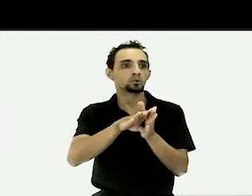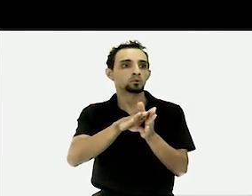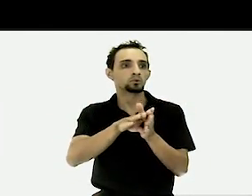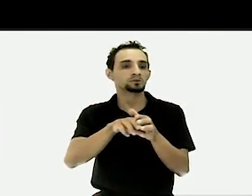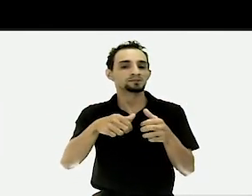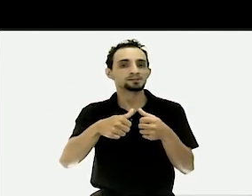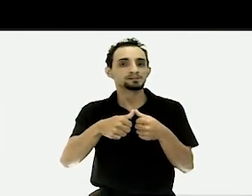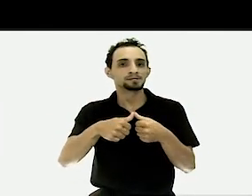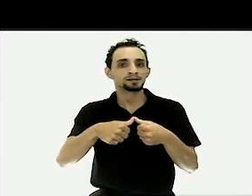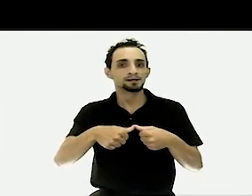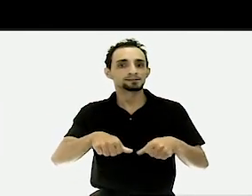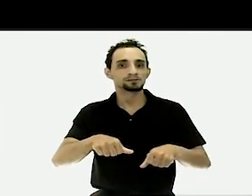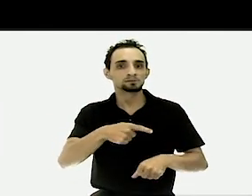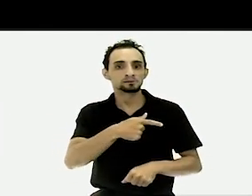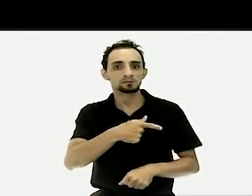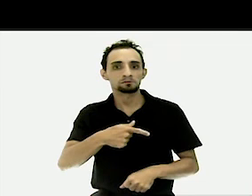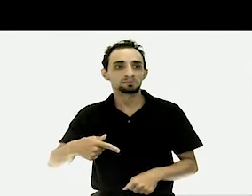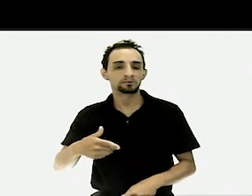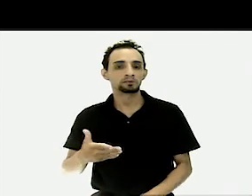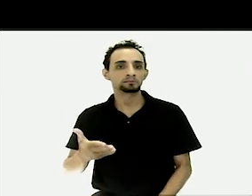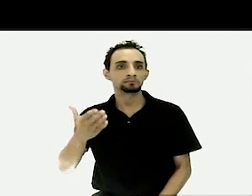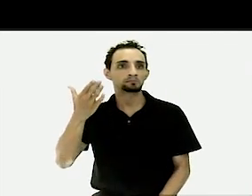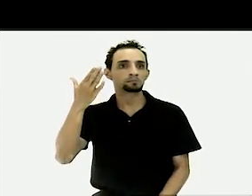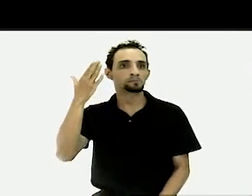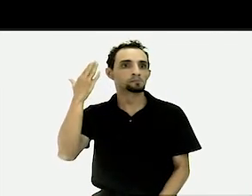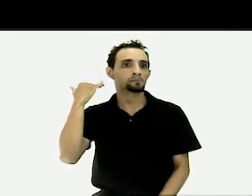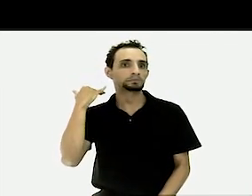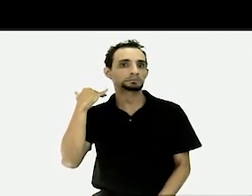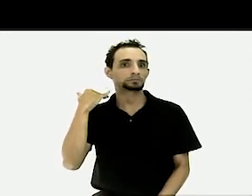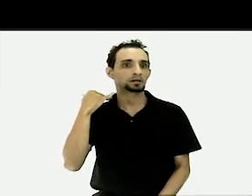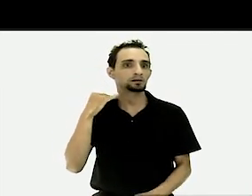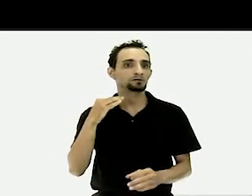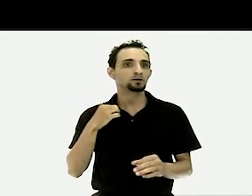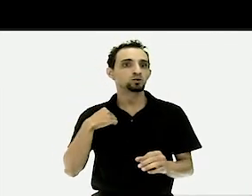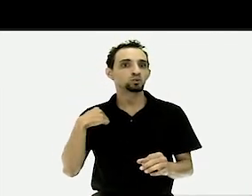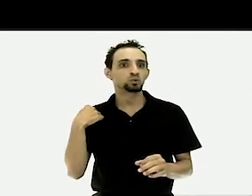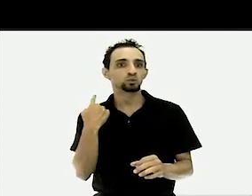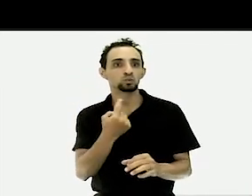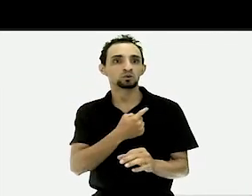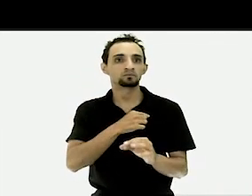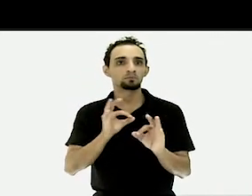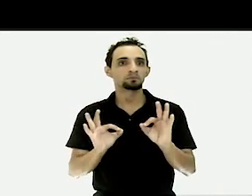também as ultrassonografias de urgência para o nosso município.